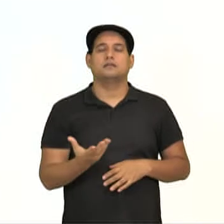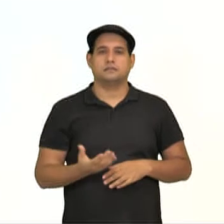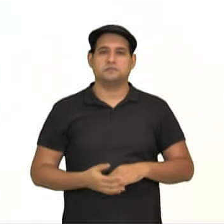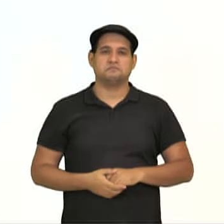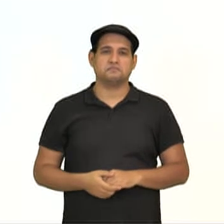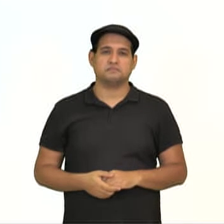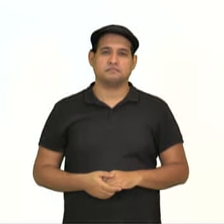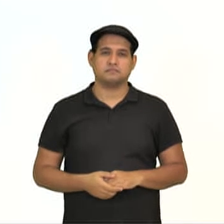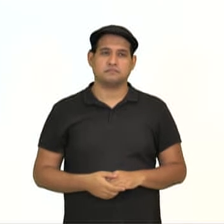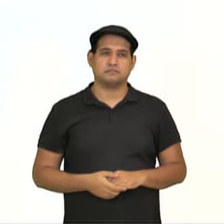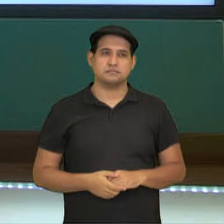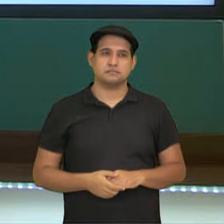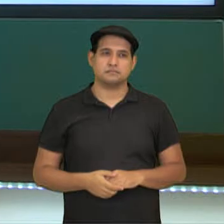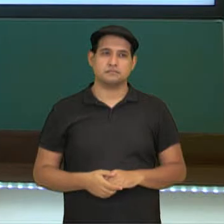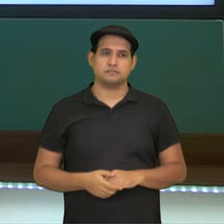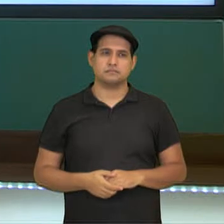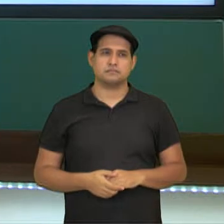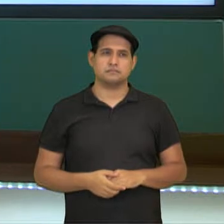interno.